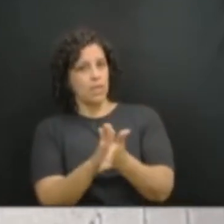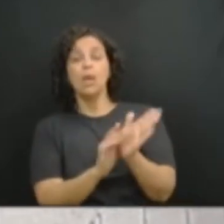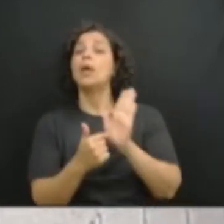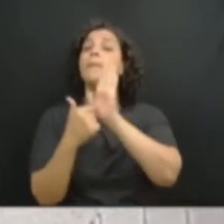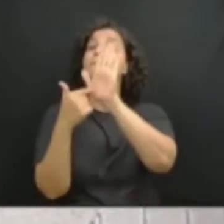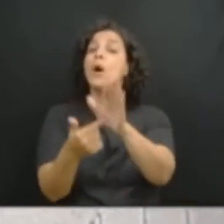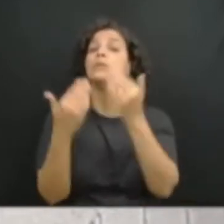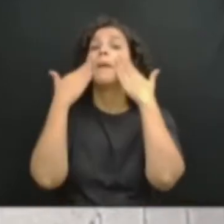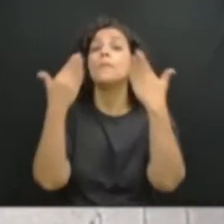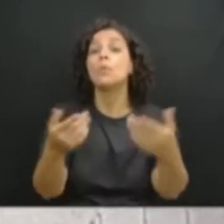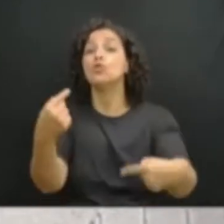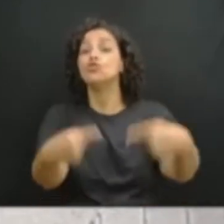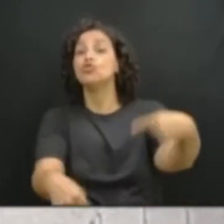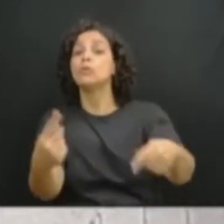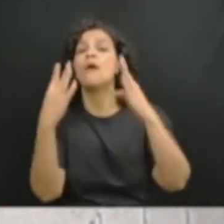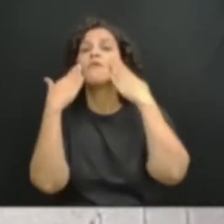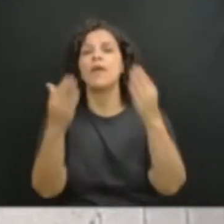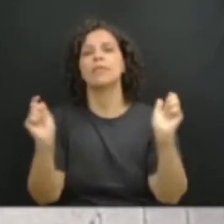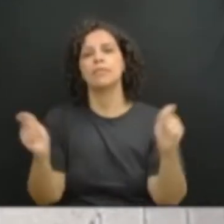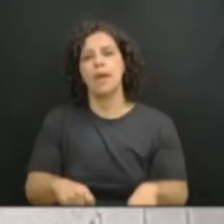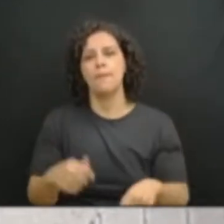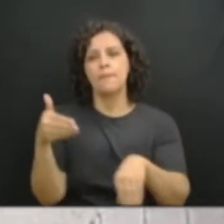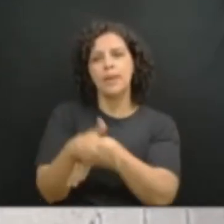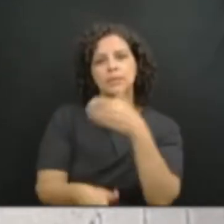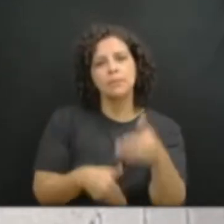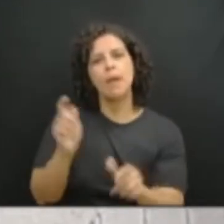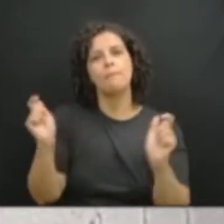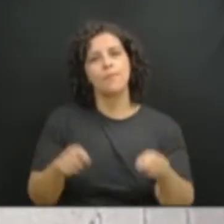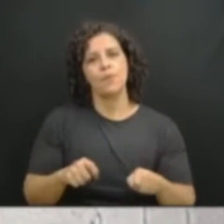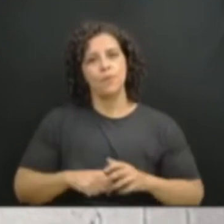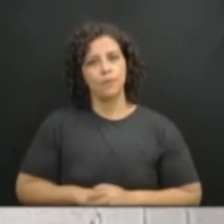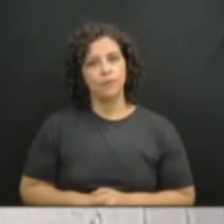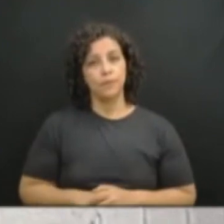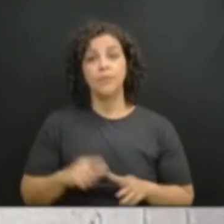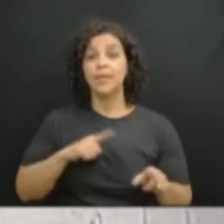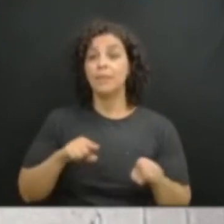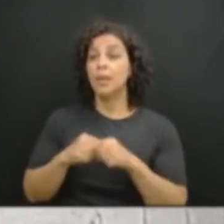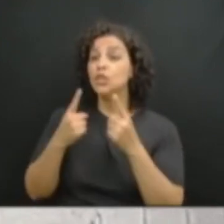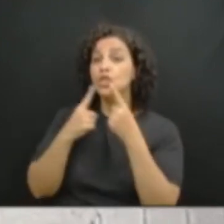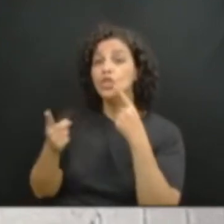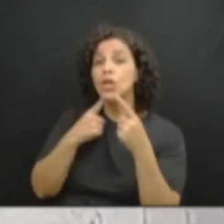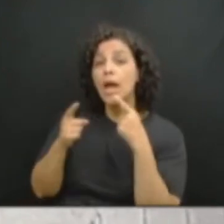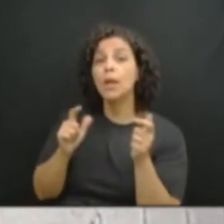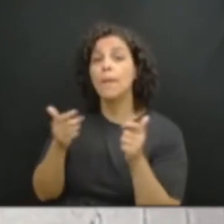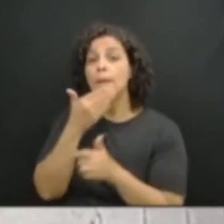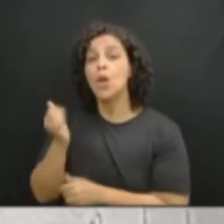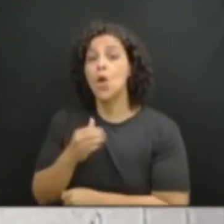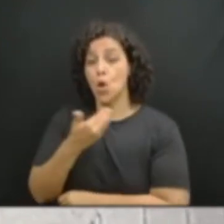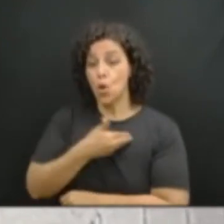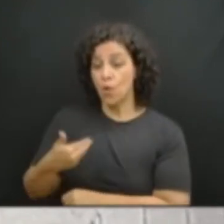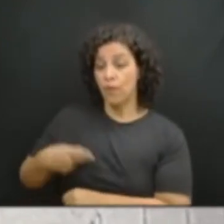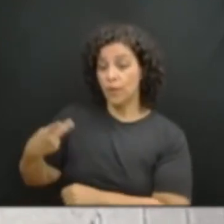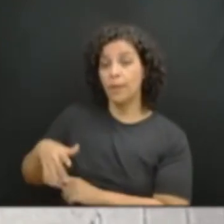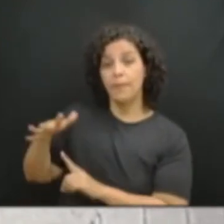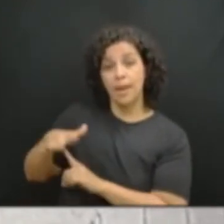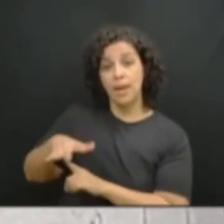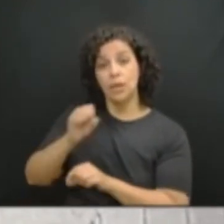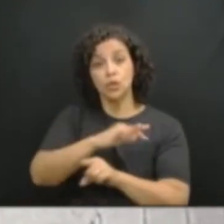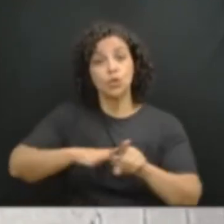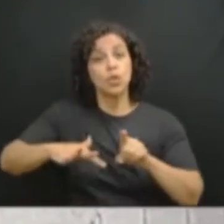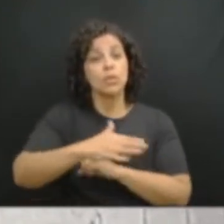está público o debate e as pessoas podem participar. Estreitou o diálogo, não só com o governo do Estado, mas com a